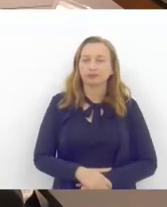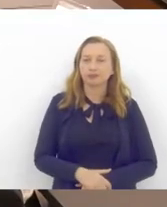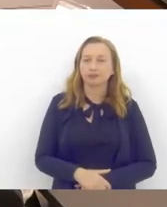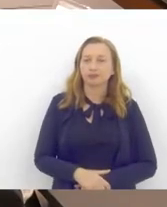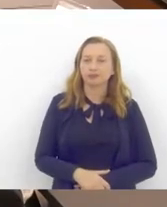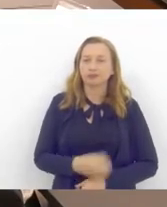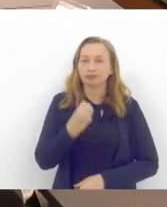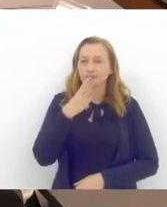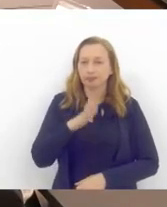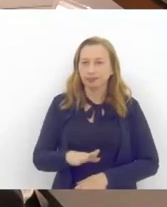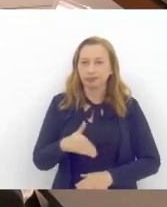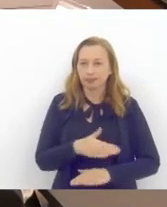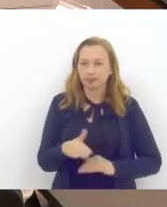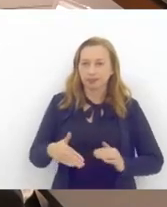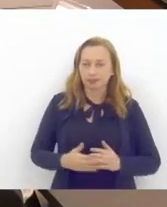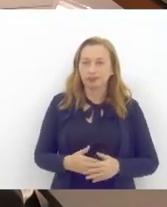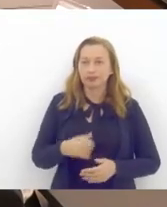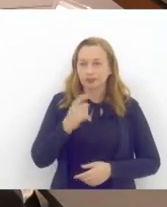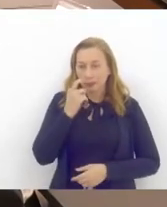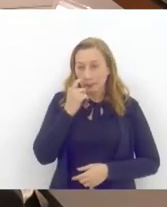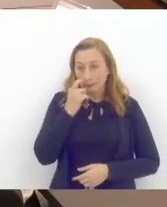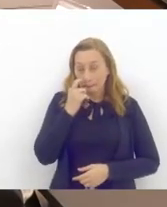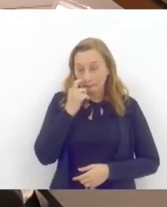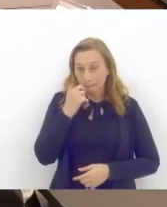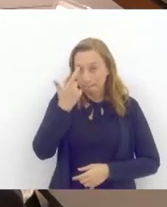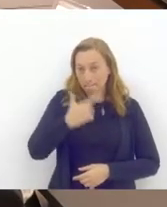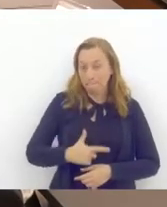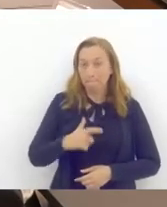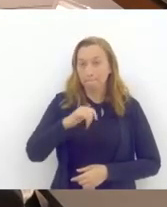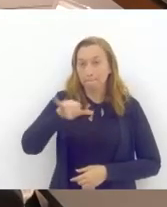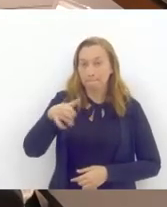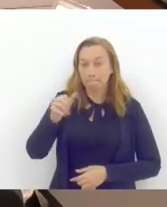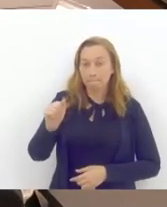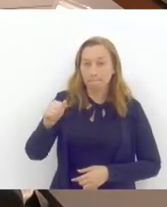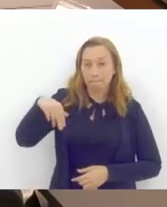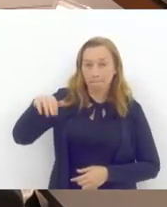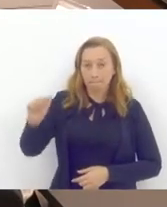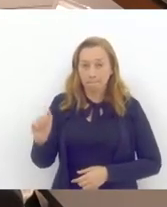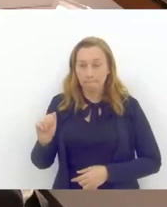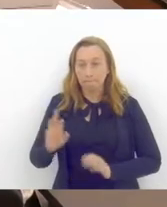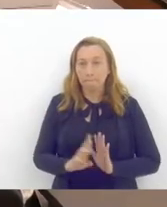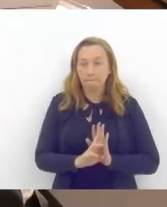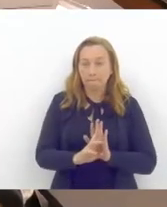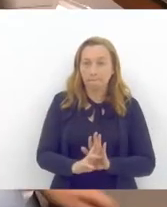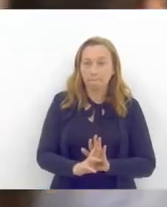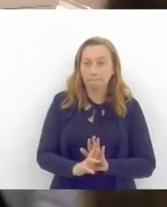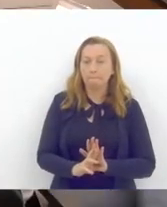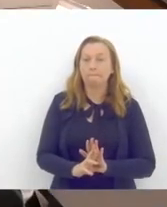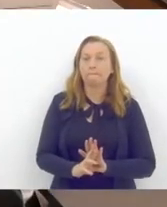Boa tarde a todos. Eu sou Janaína e eu estou representando o Fórum Estadual de